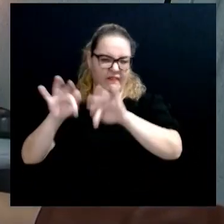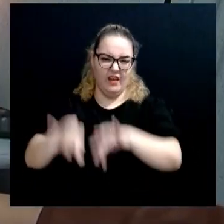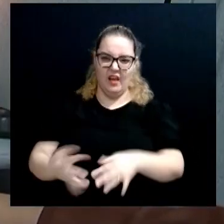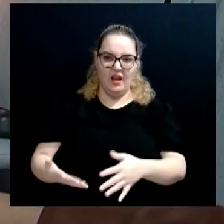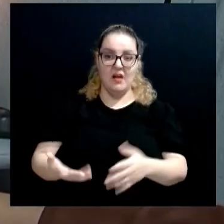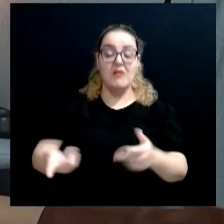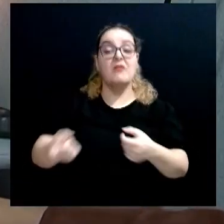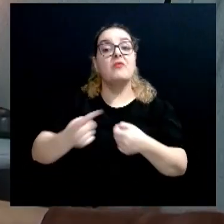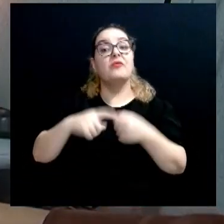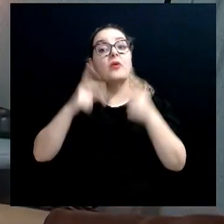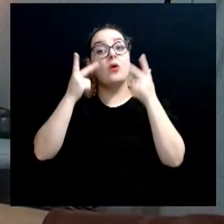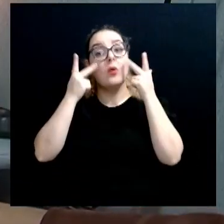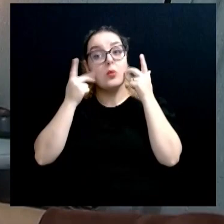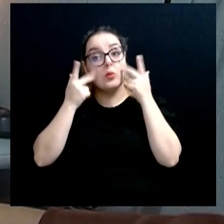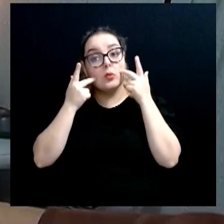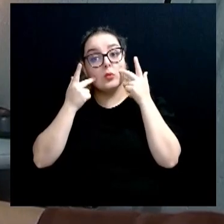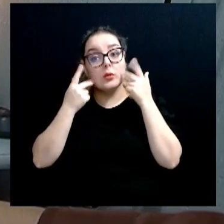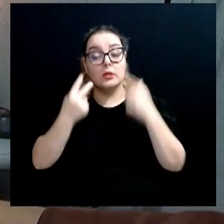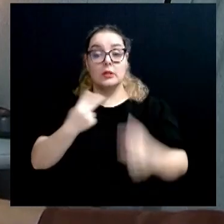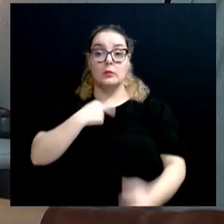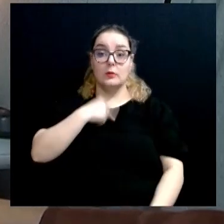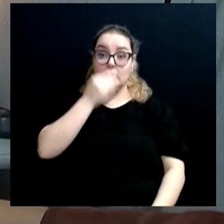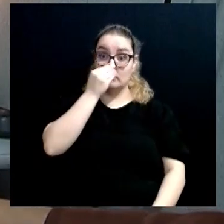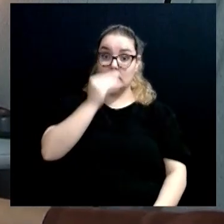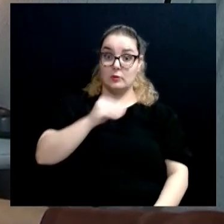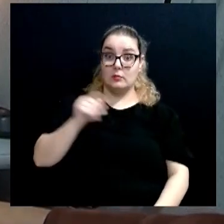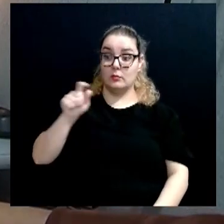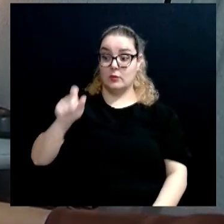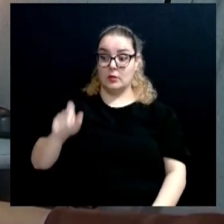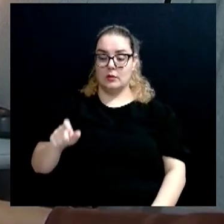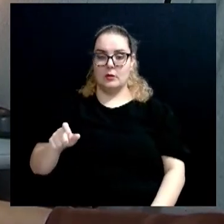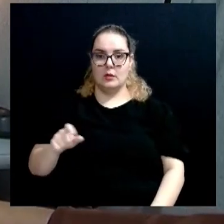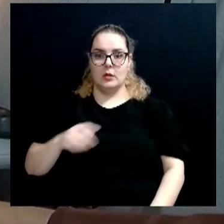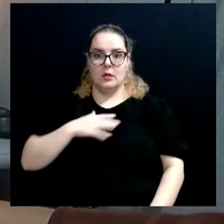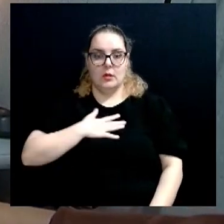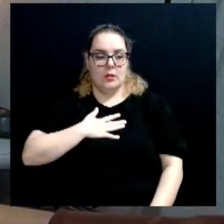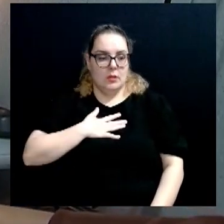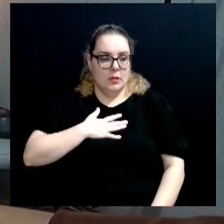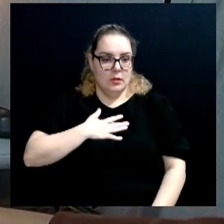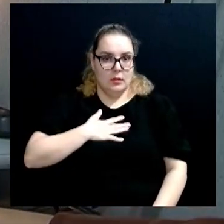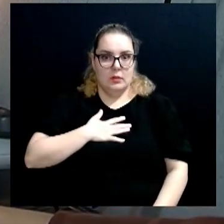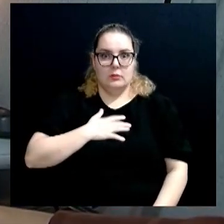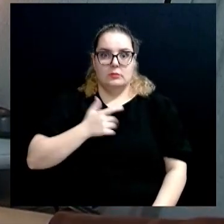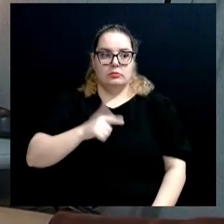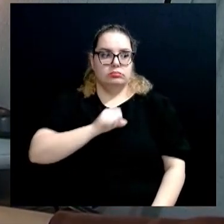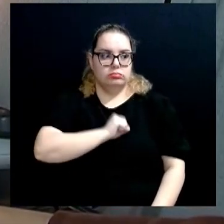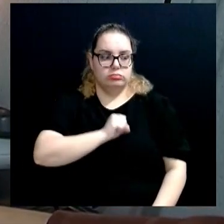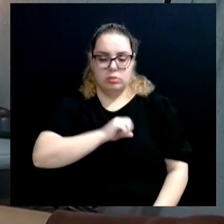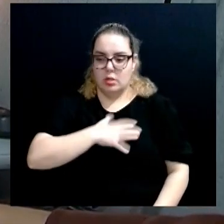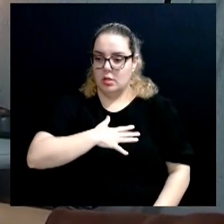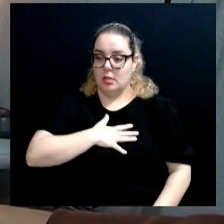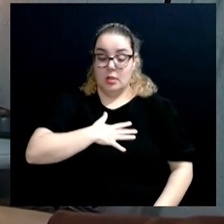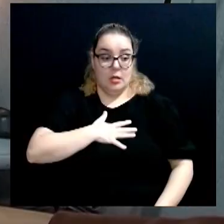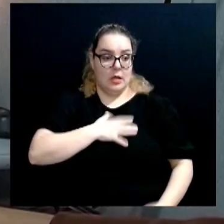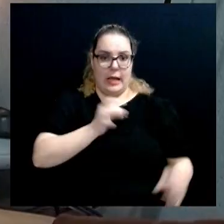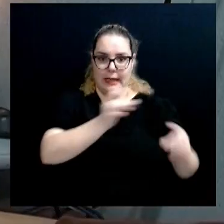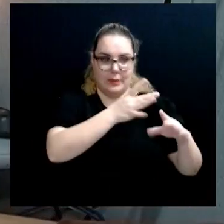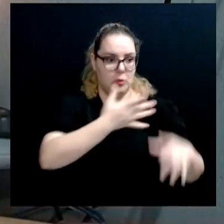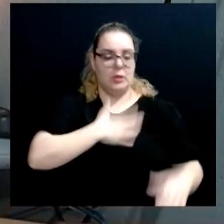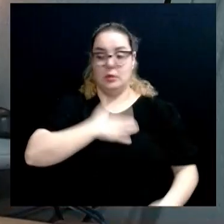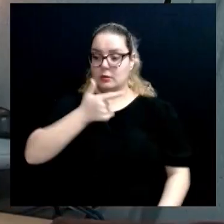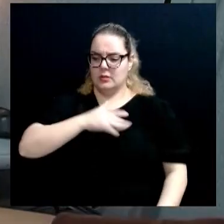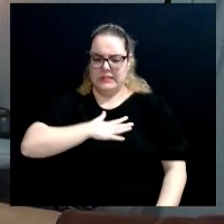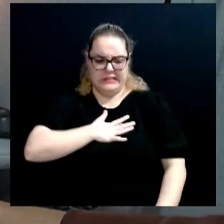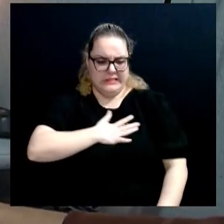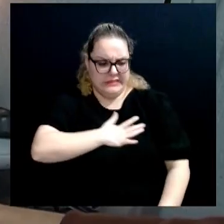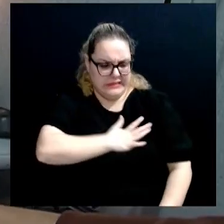podemos ignorar, por exemplo, uma pessoa que mantém-se com taquicardia, uma pessoa que tem uma dor no peito, essa dor no peito não passa, uma pessoa